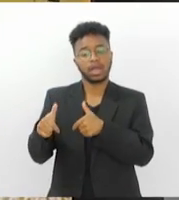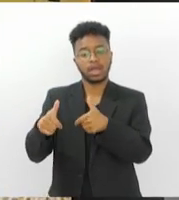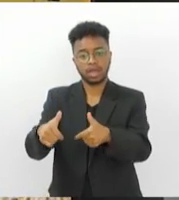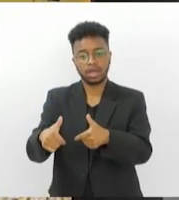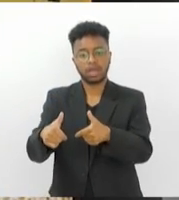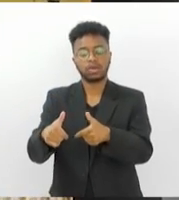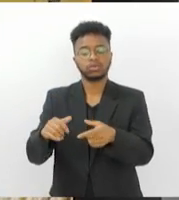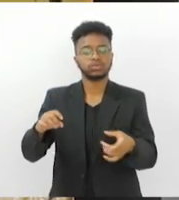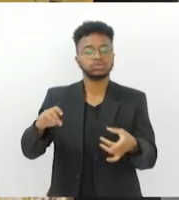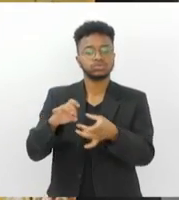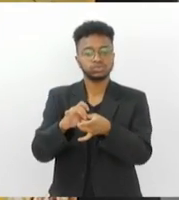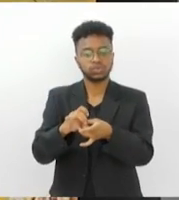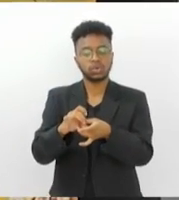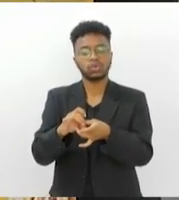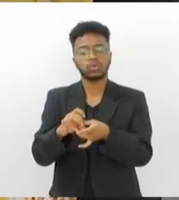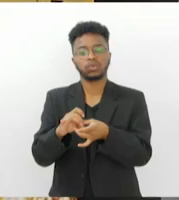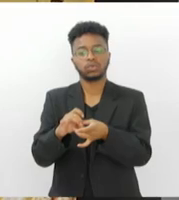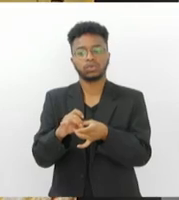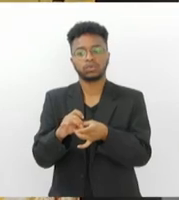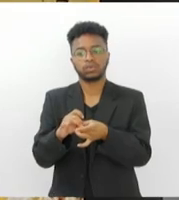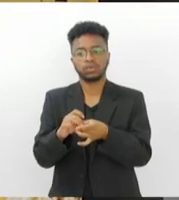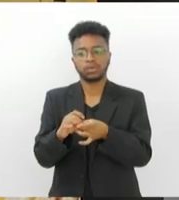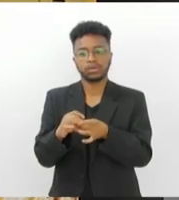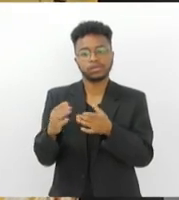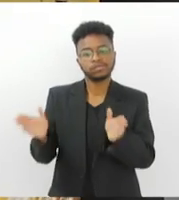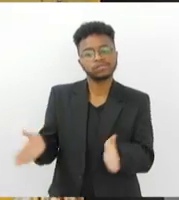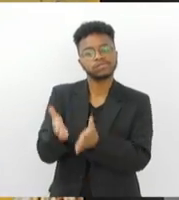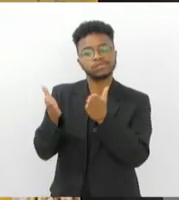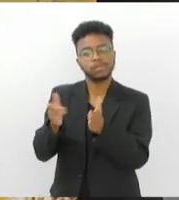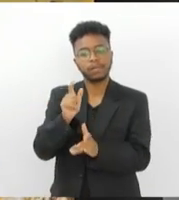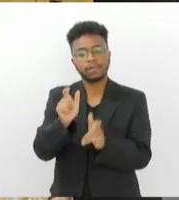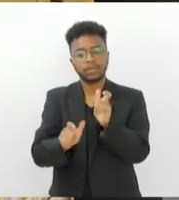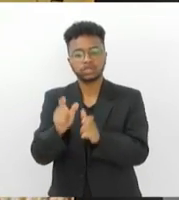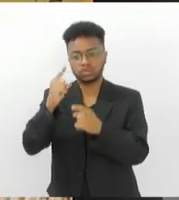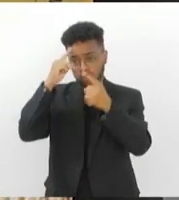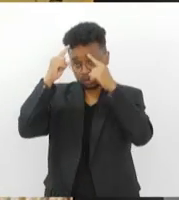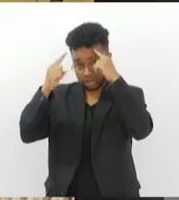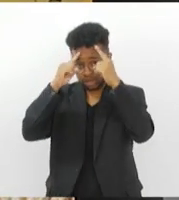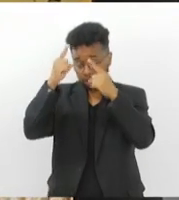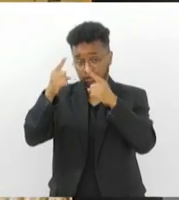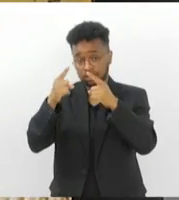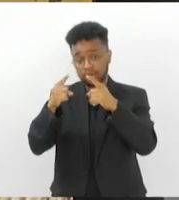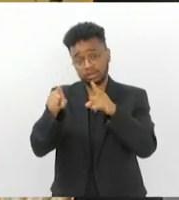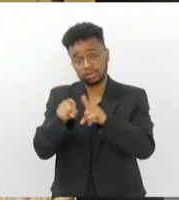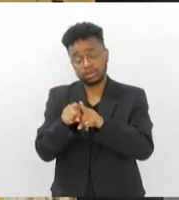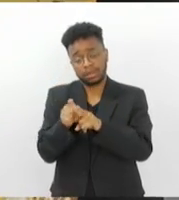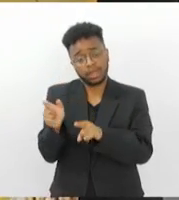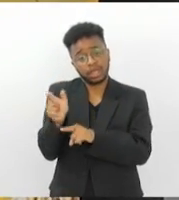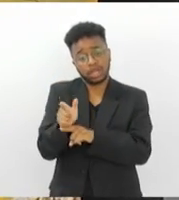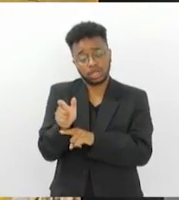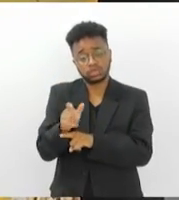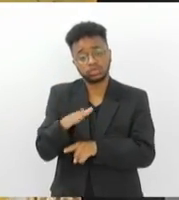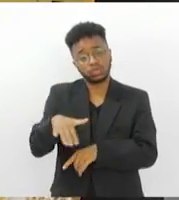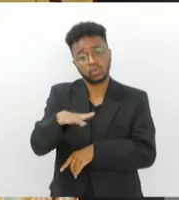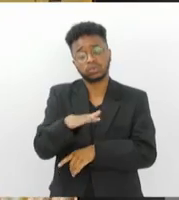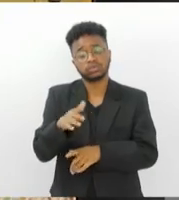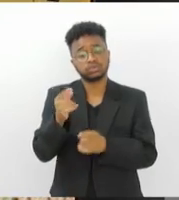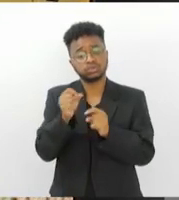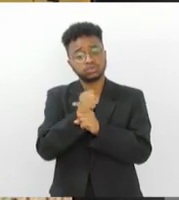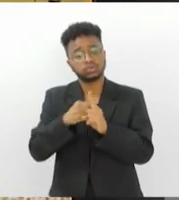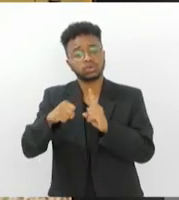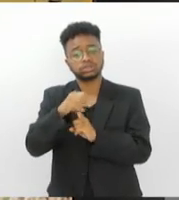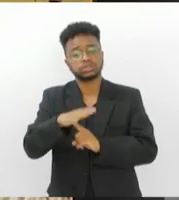Constituição de indivíduos mais criativos e e críticos pra sociedade né